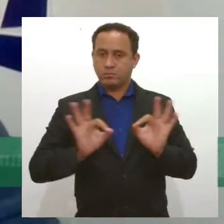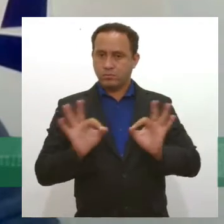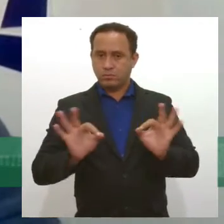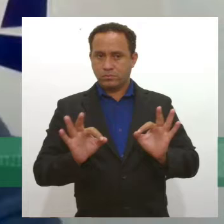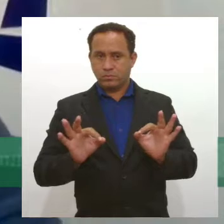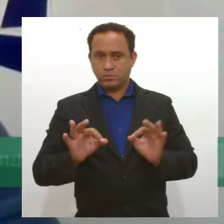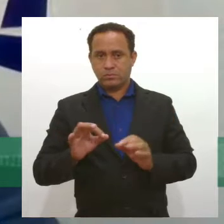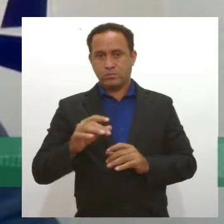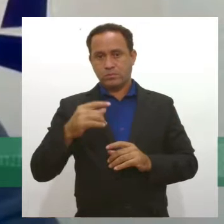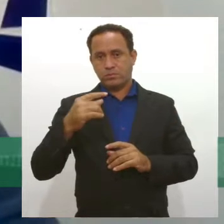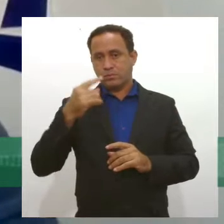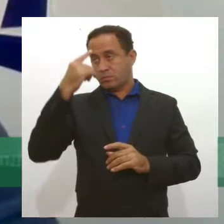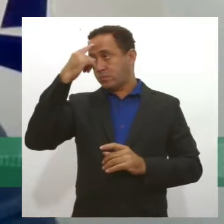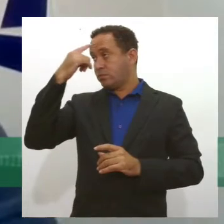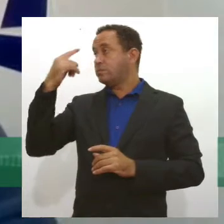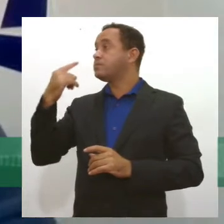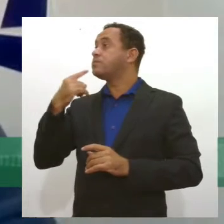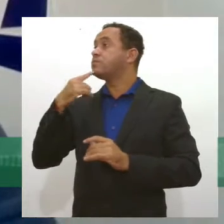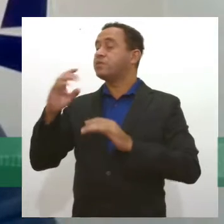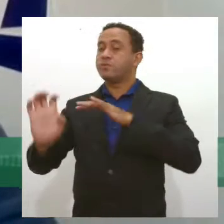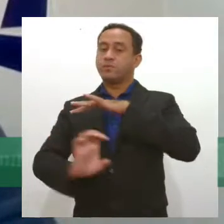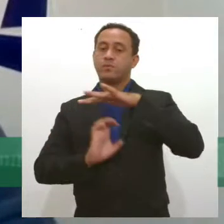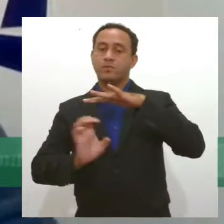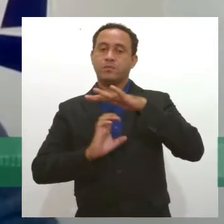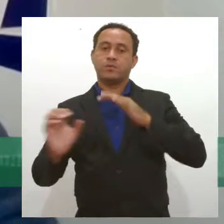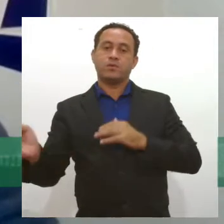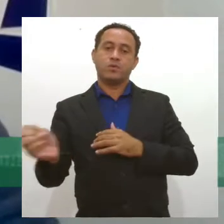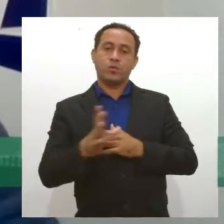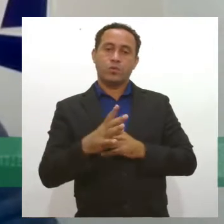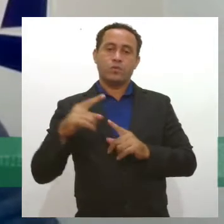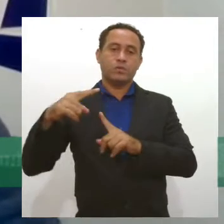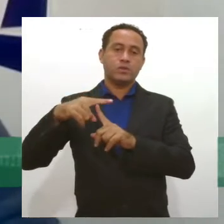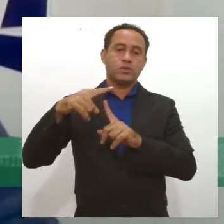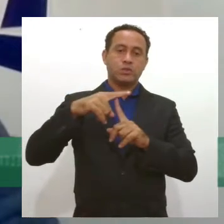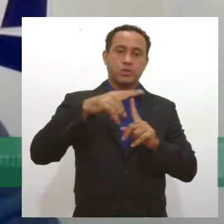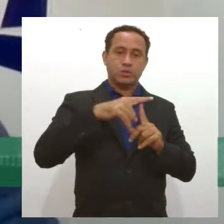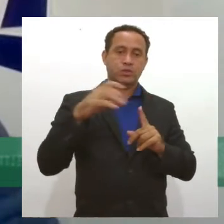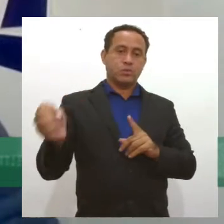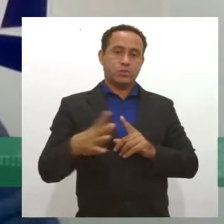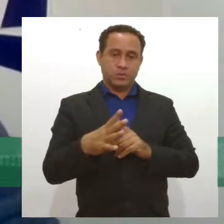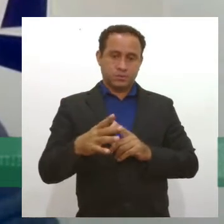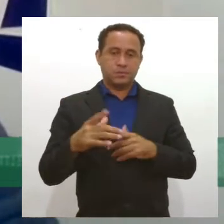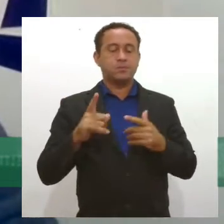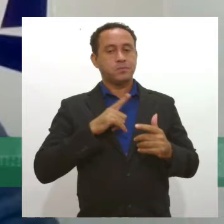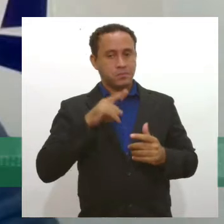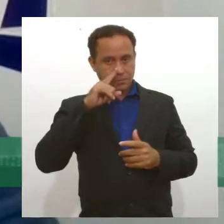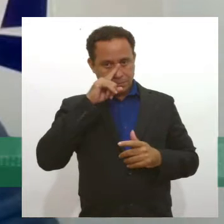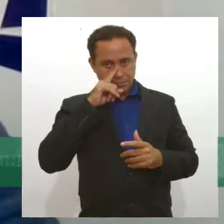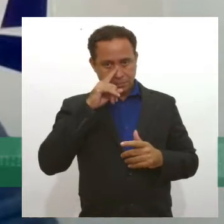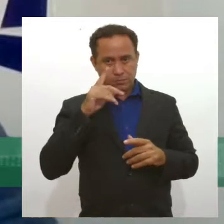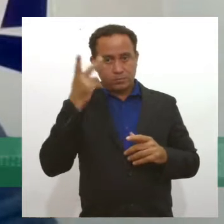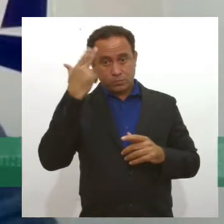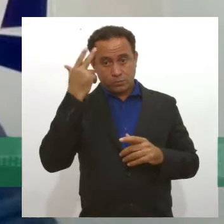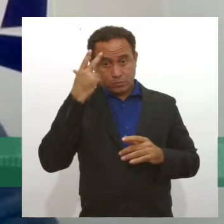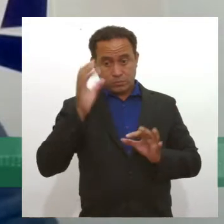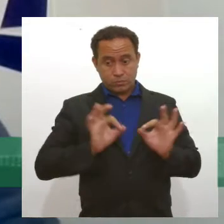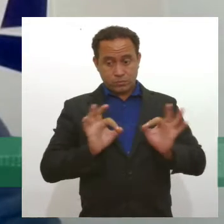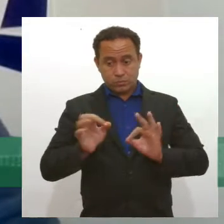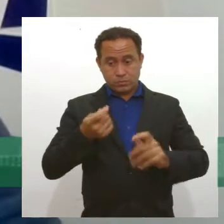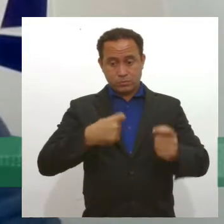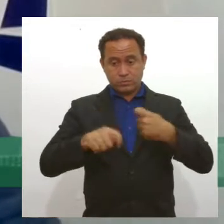né, desse perfil de empresa inovador, né, que tem risco. Né, geralmente, a administração